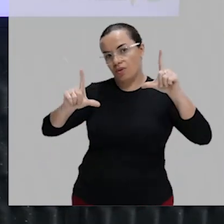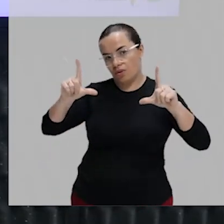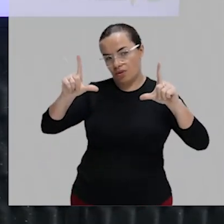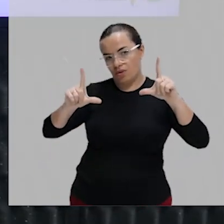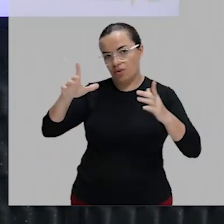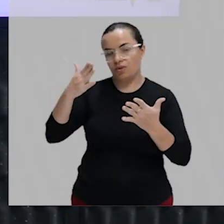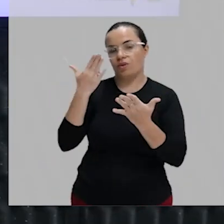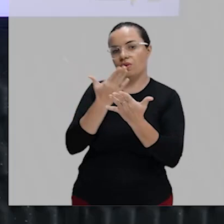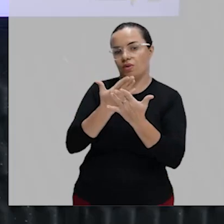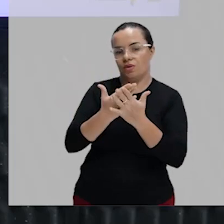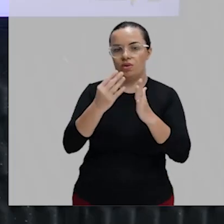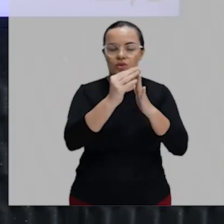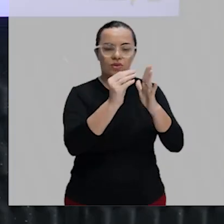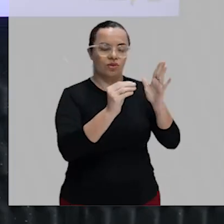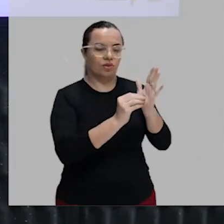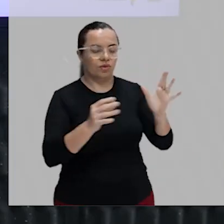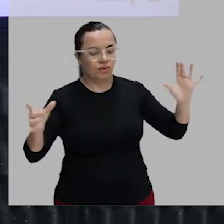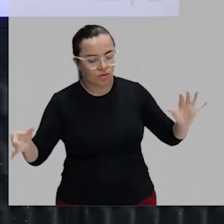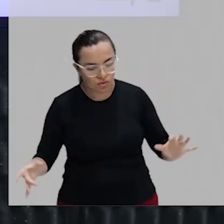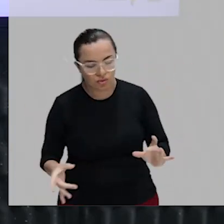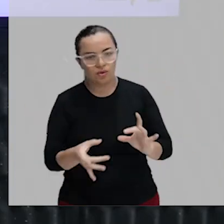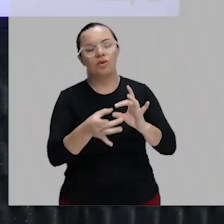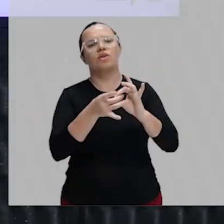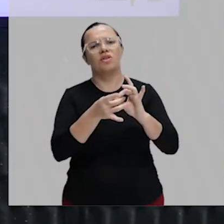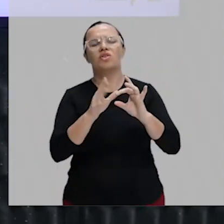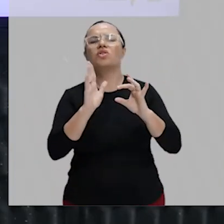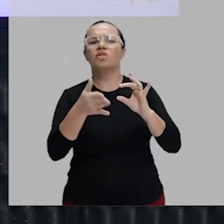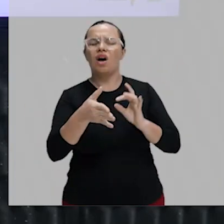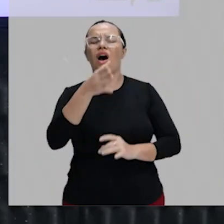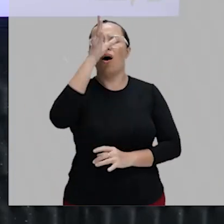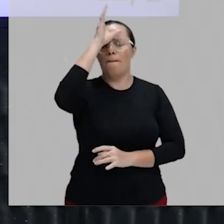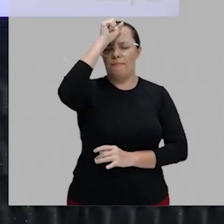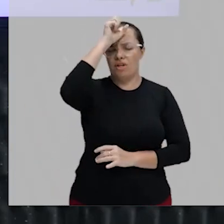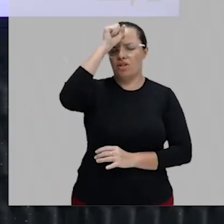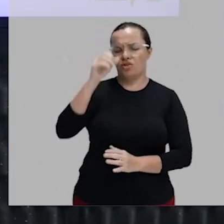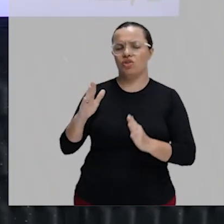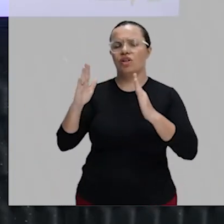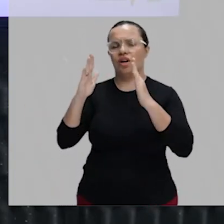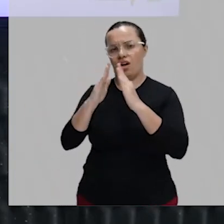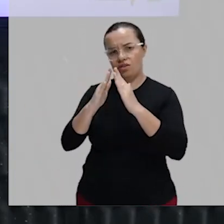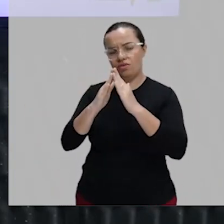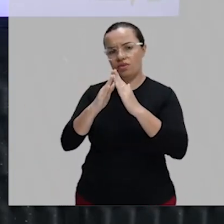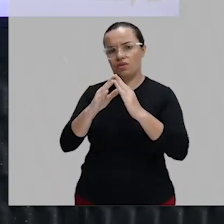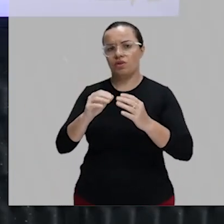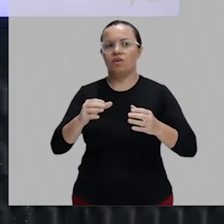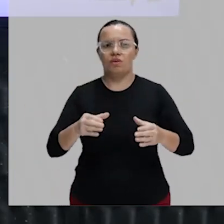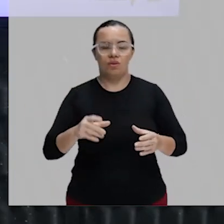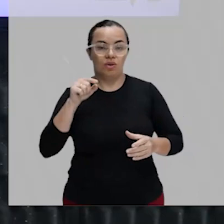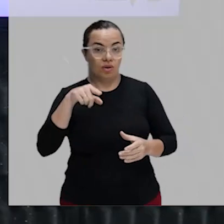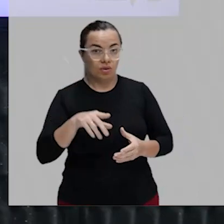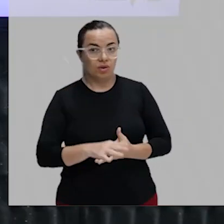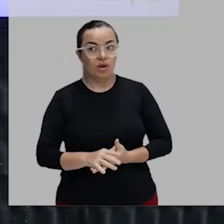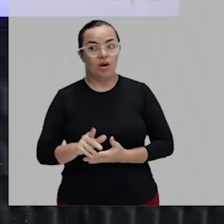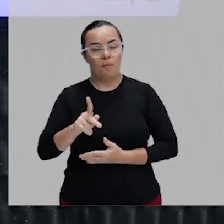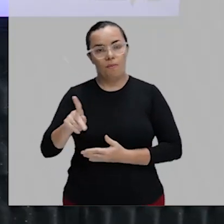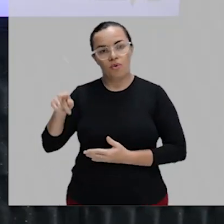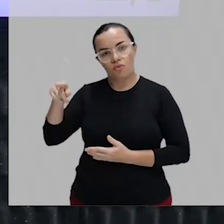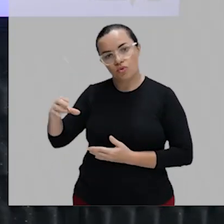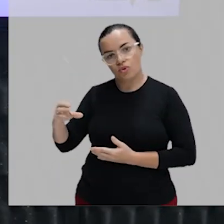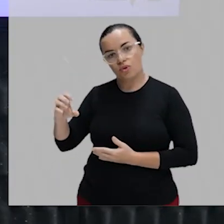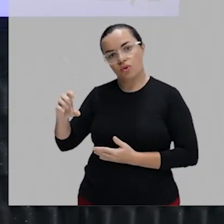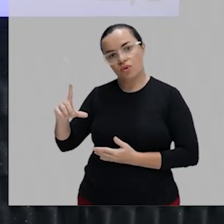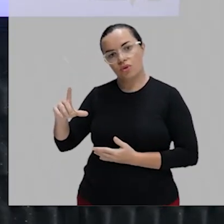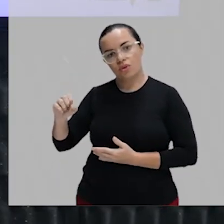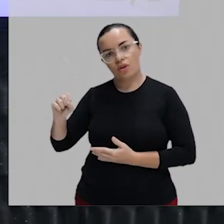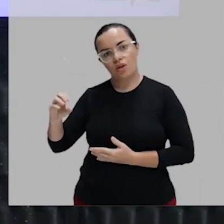aulas, associando esses estudos com o que você já aprende em casa. E eu sou o professor Celso Ramos, tá?